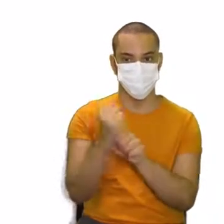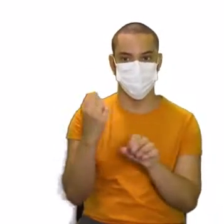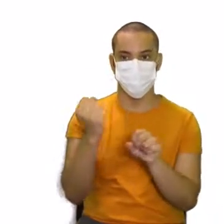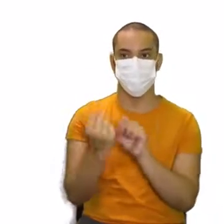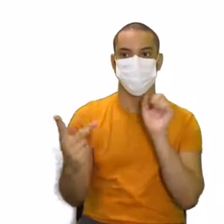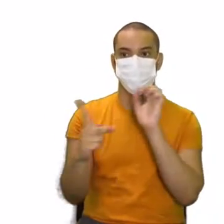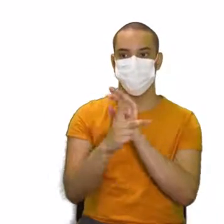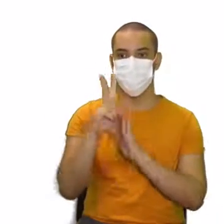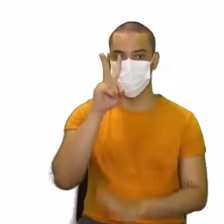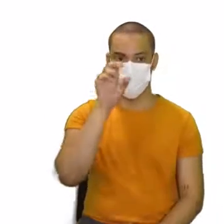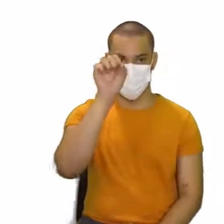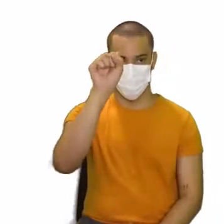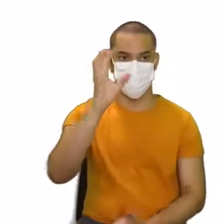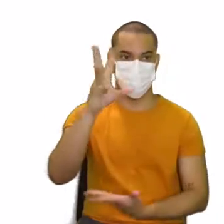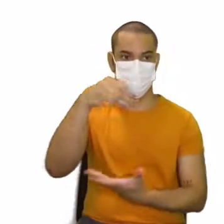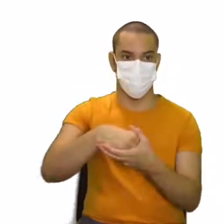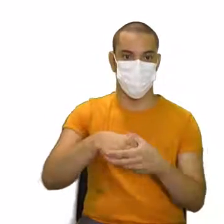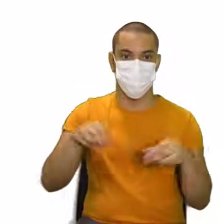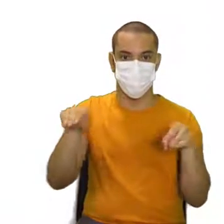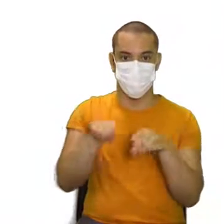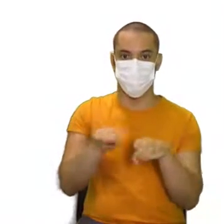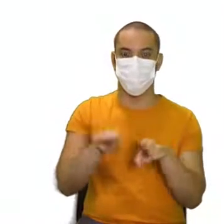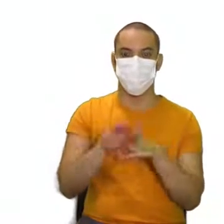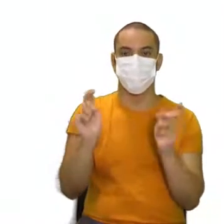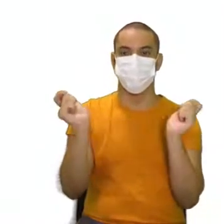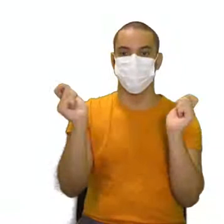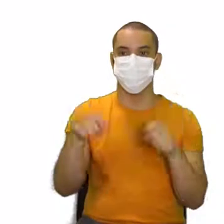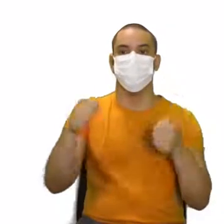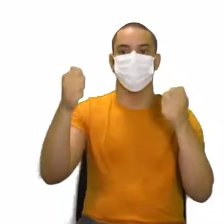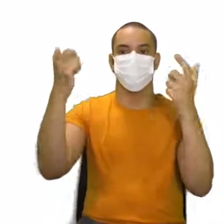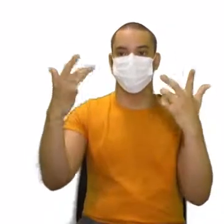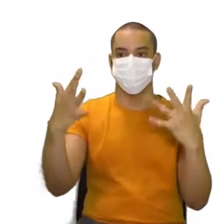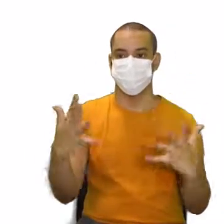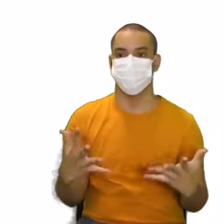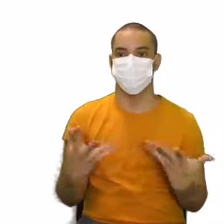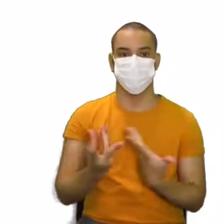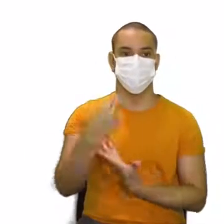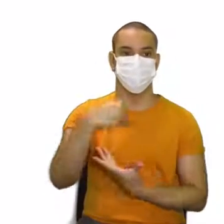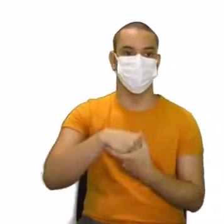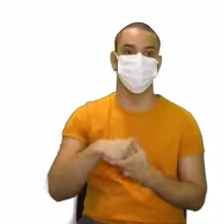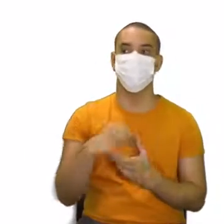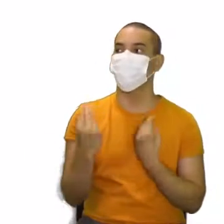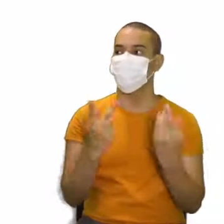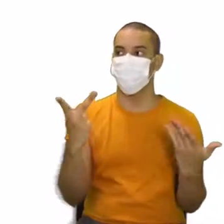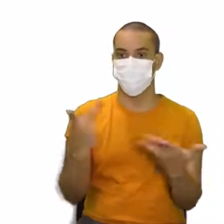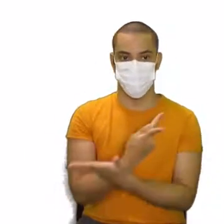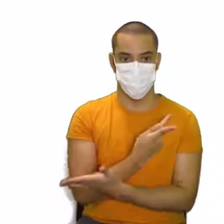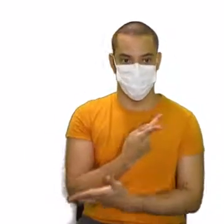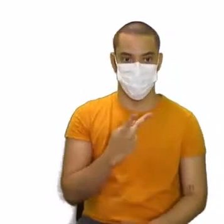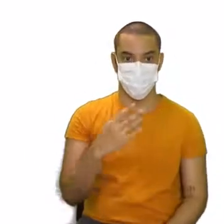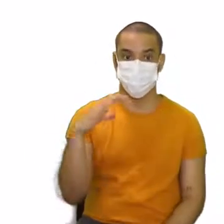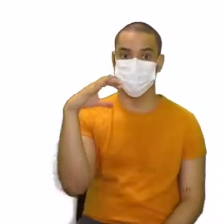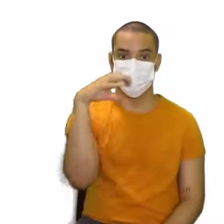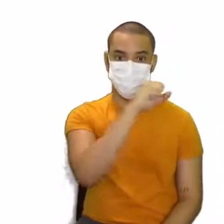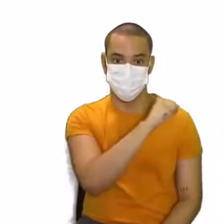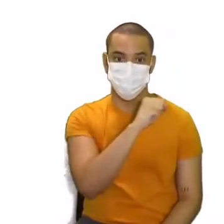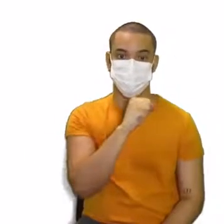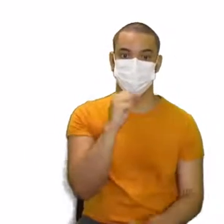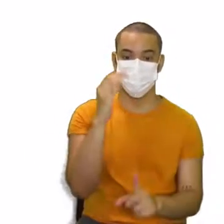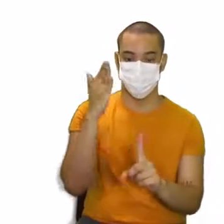intensidade da força magnética devemos considerar a componente da velocidade na direção perpendicular